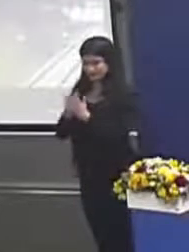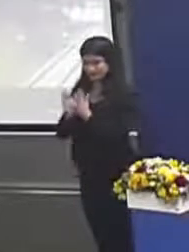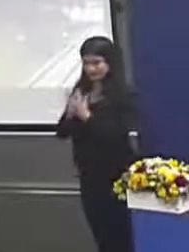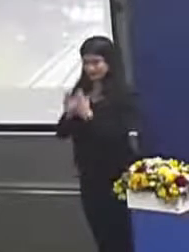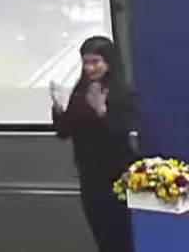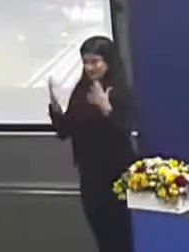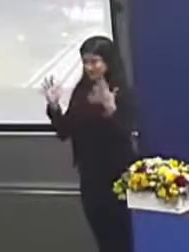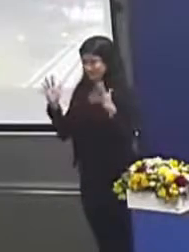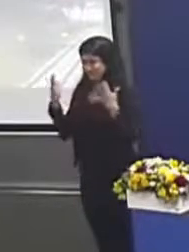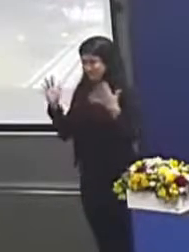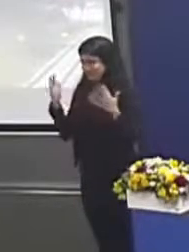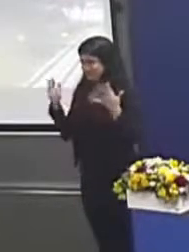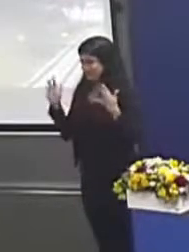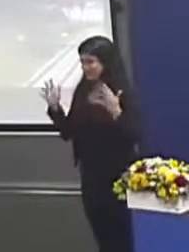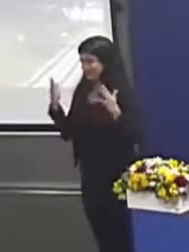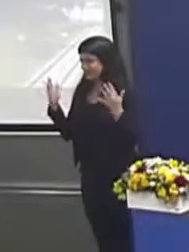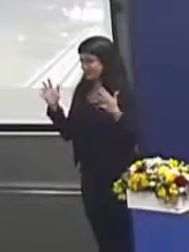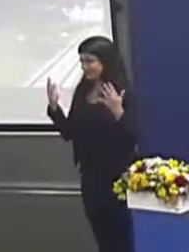Parabéns.